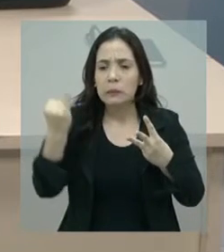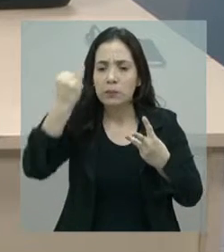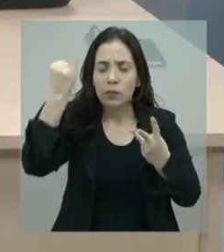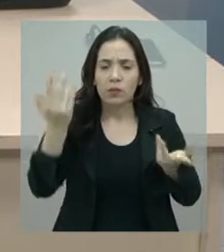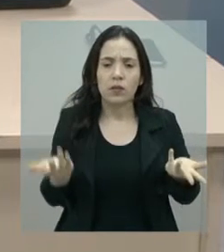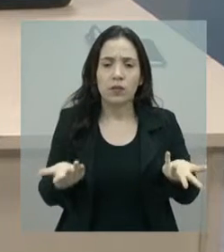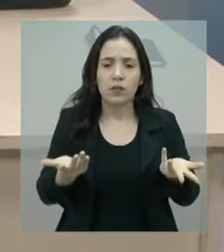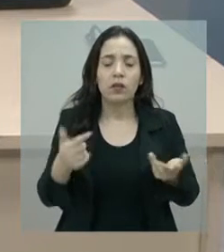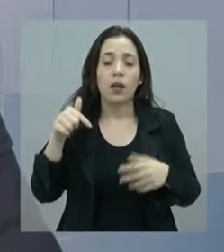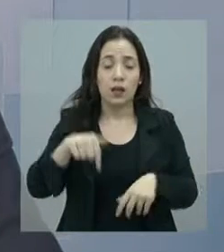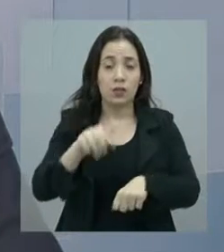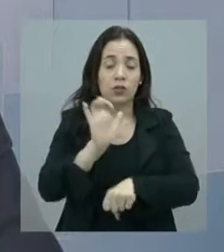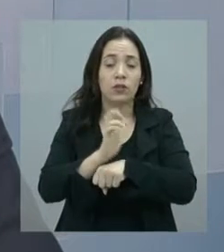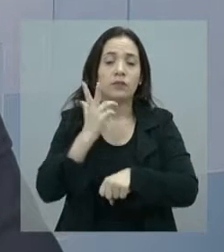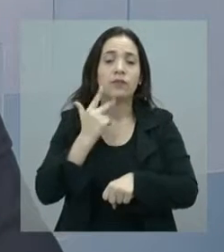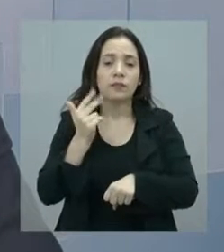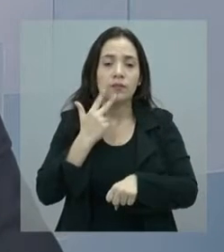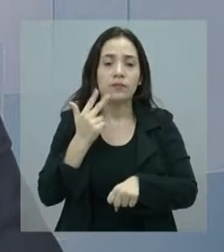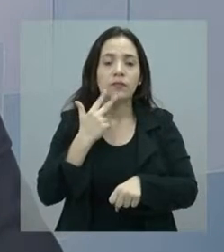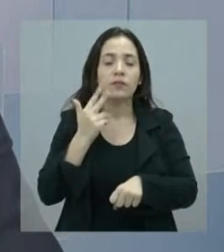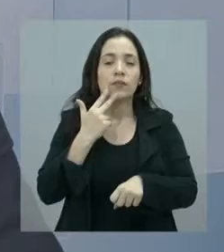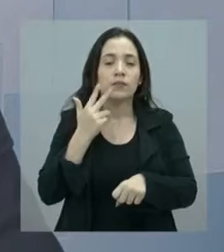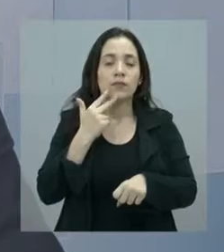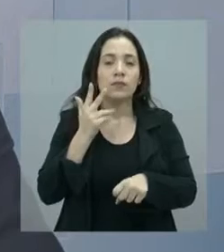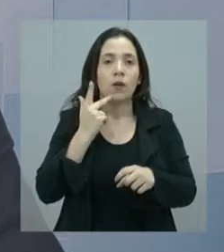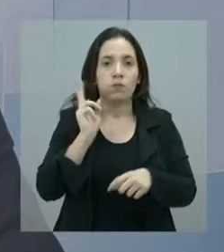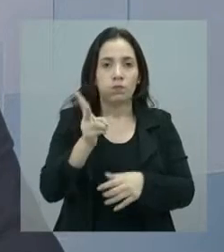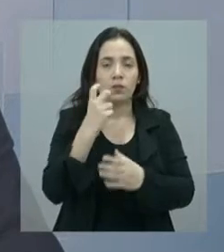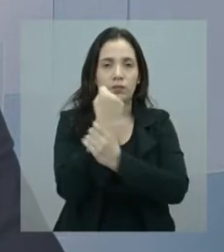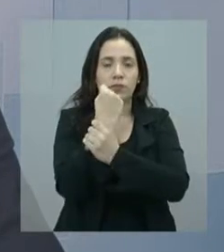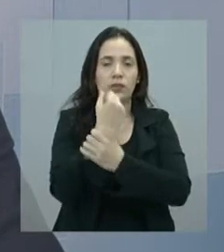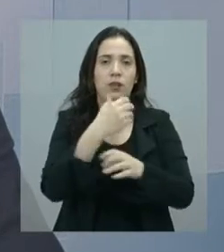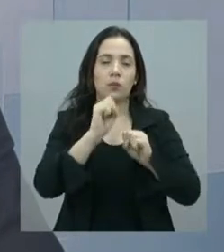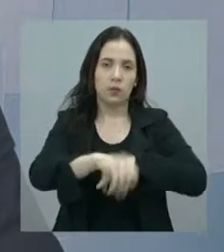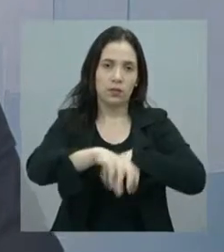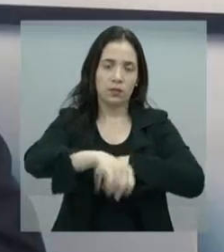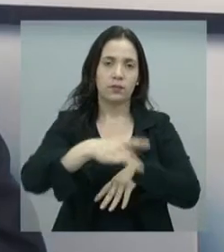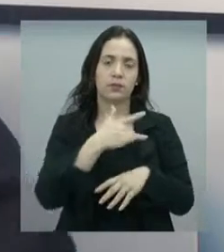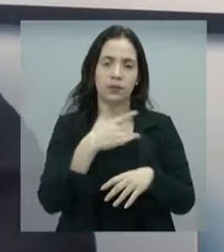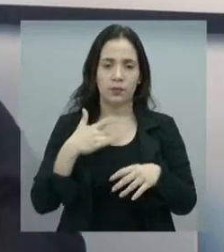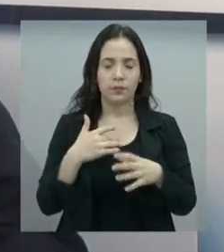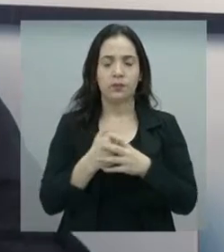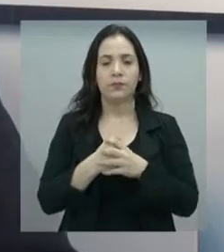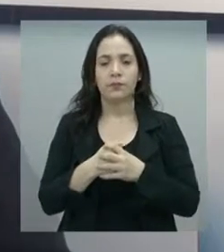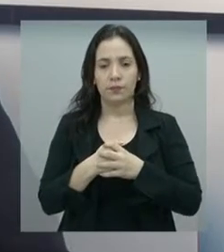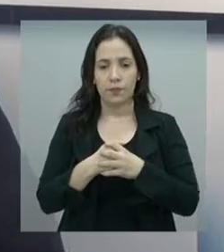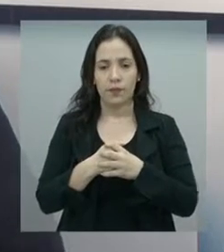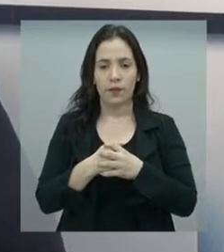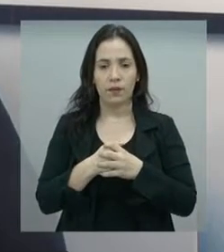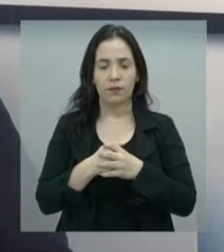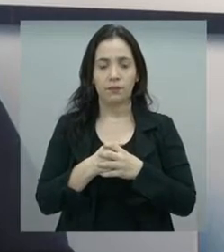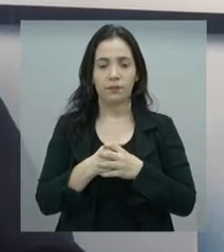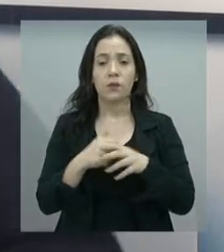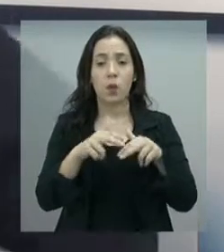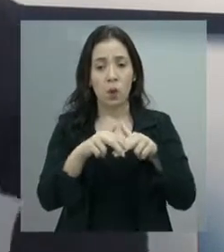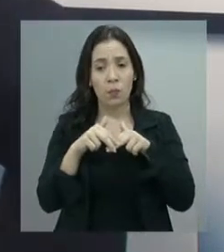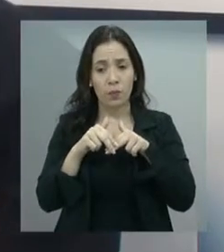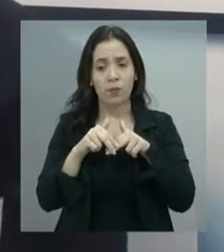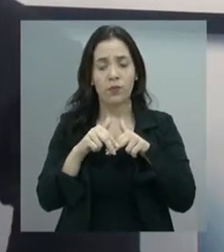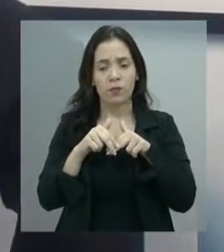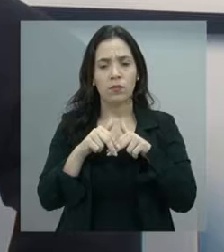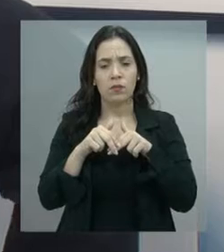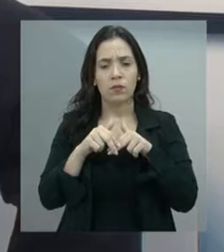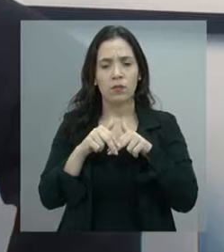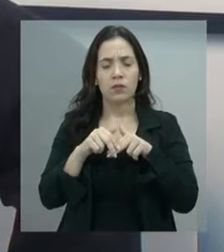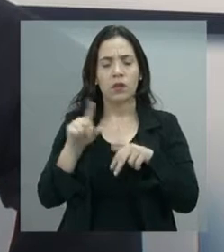né? O Ceará poupou É. educação e poupou saúde. Né? Pronto, é o exemplo claro, né? Podia ter chegado o exemplo do Ceará. Talvez por isso, deputado, o senhor entrou